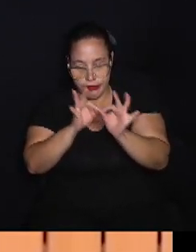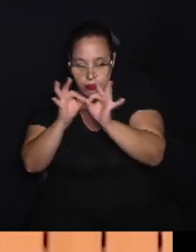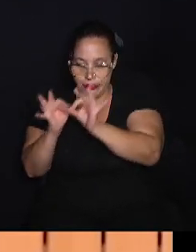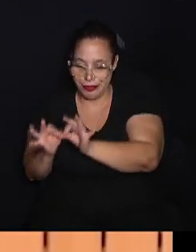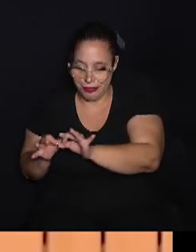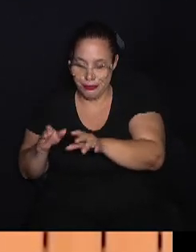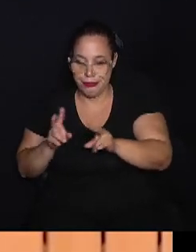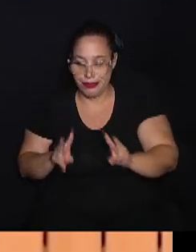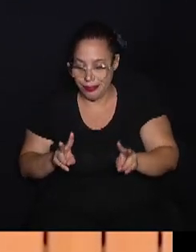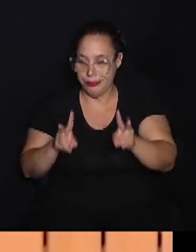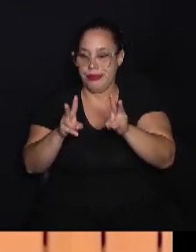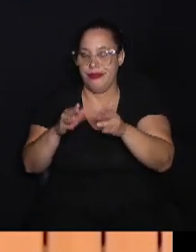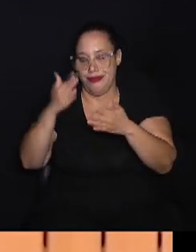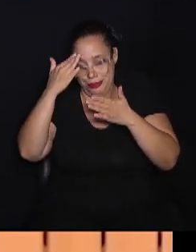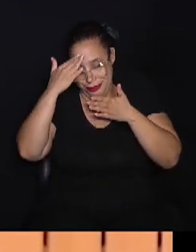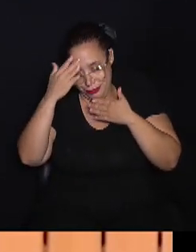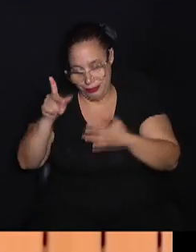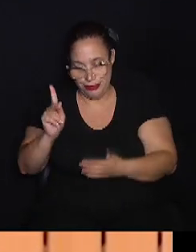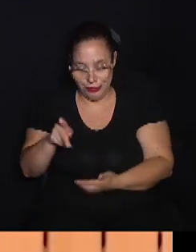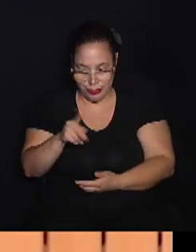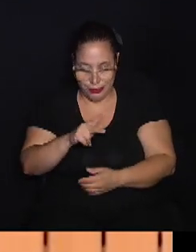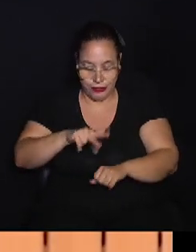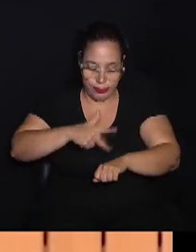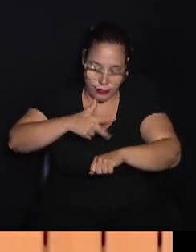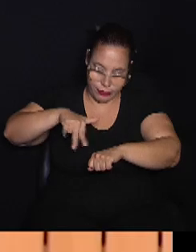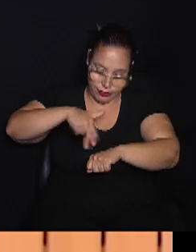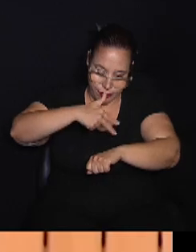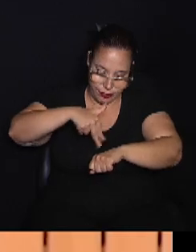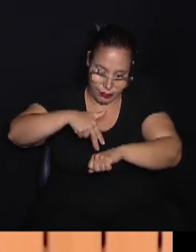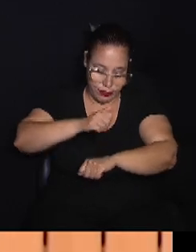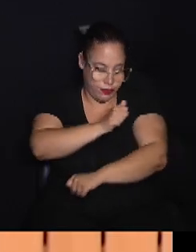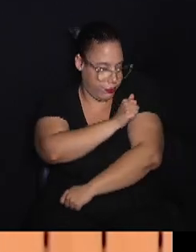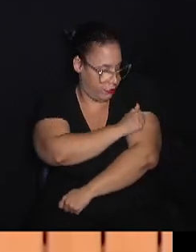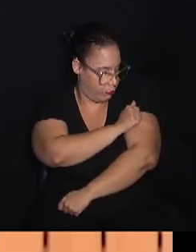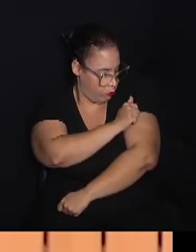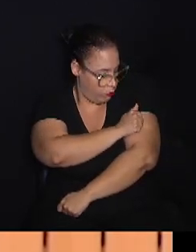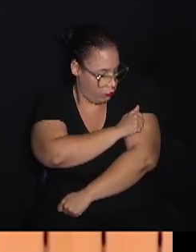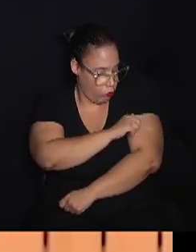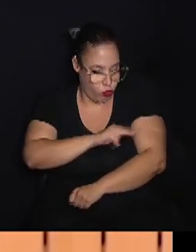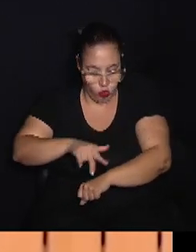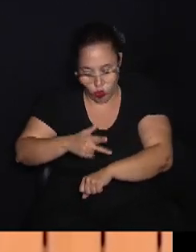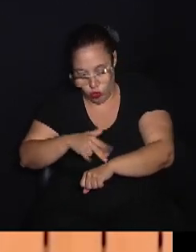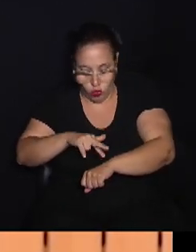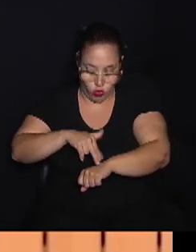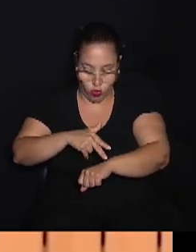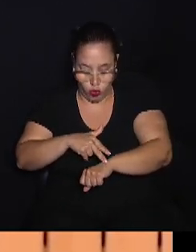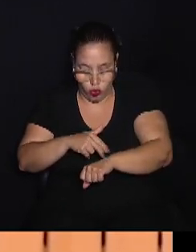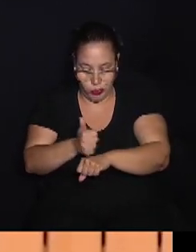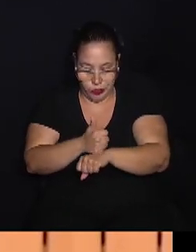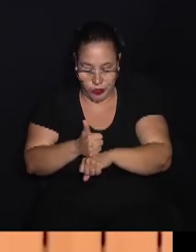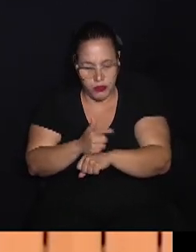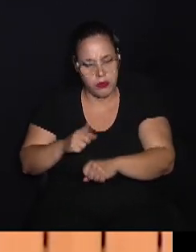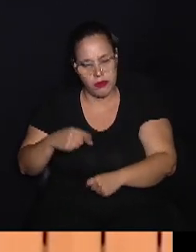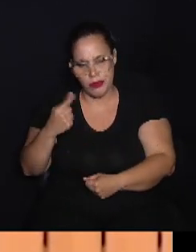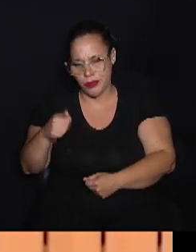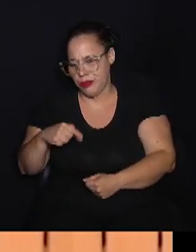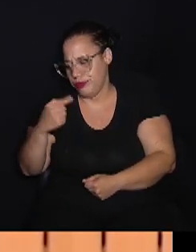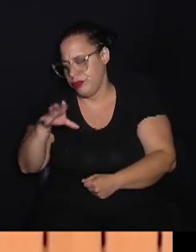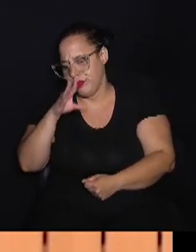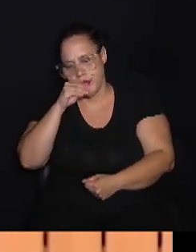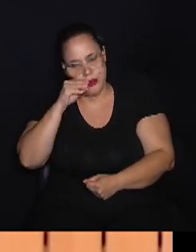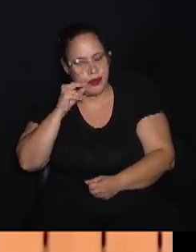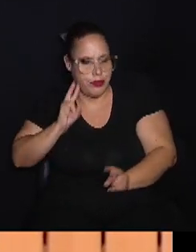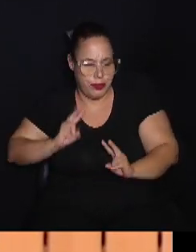jornada Agradeço aos professores de dança alunos bailarinos e muitos colaboradores que